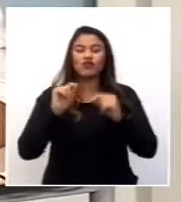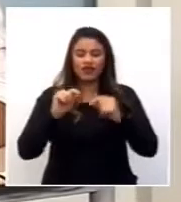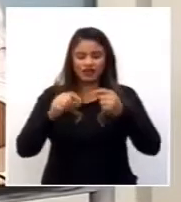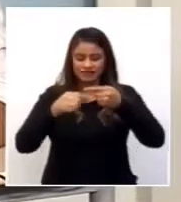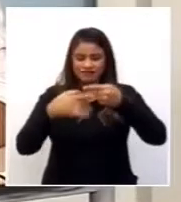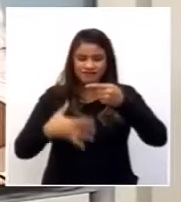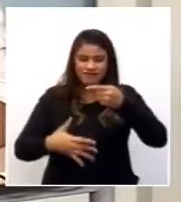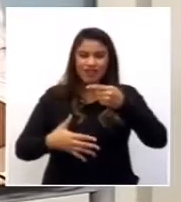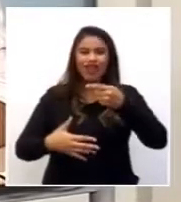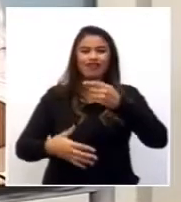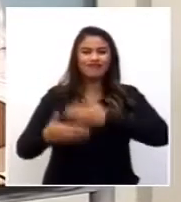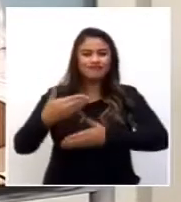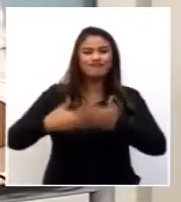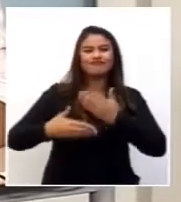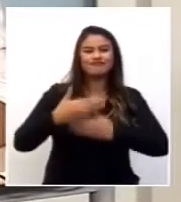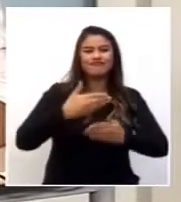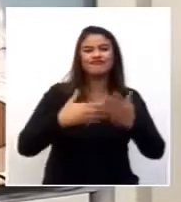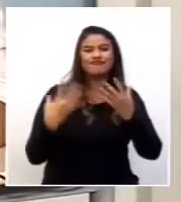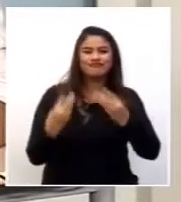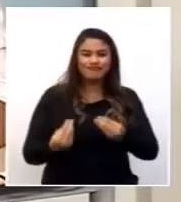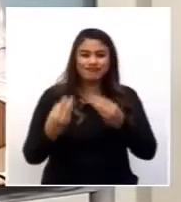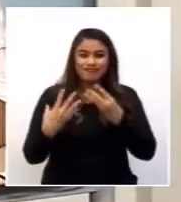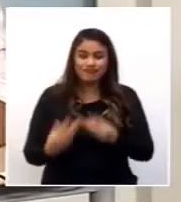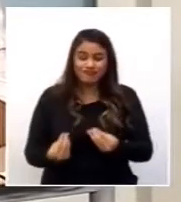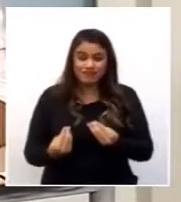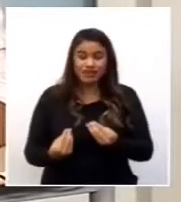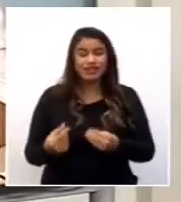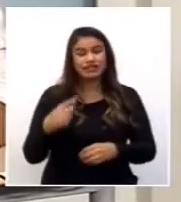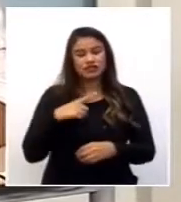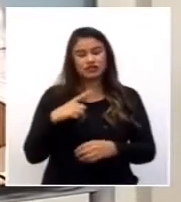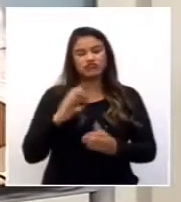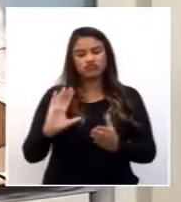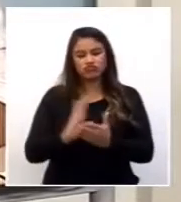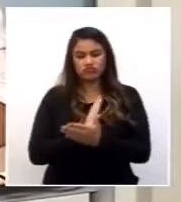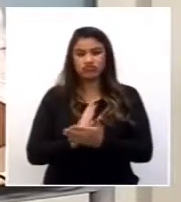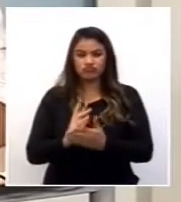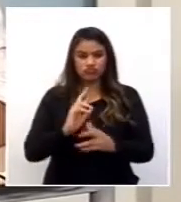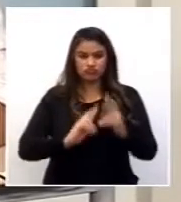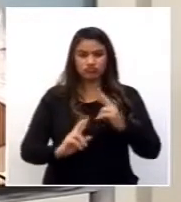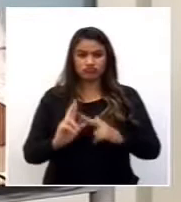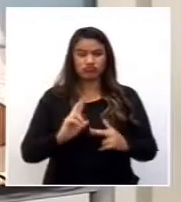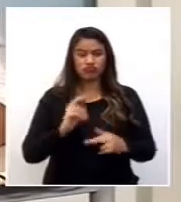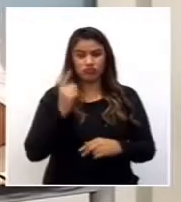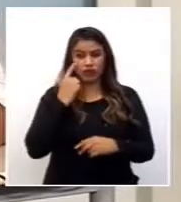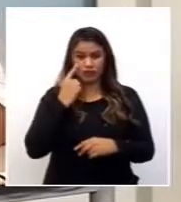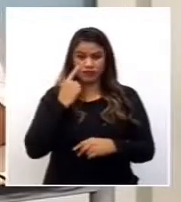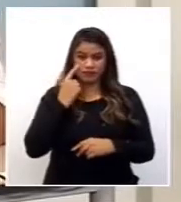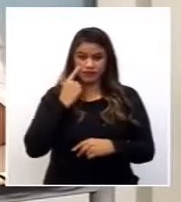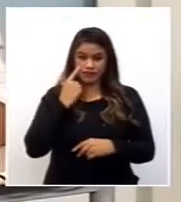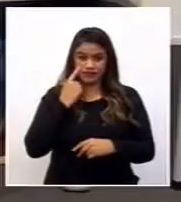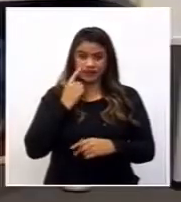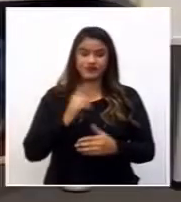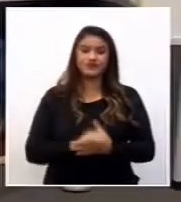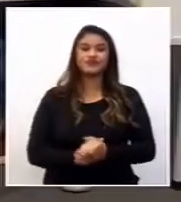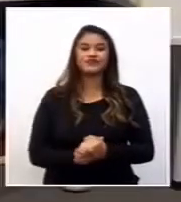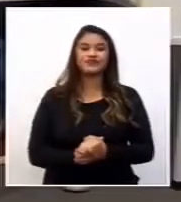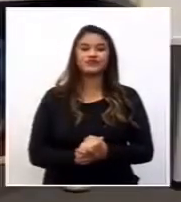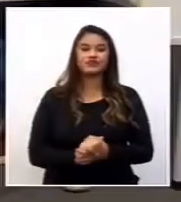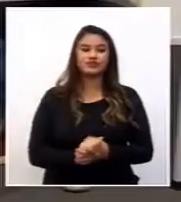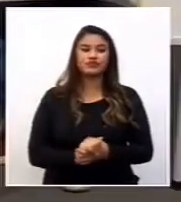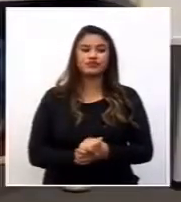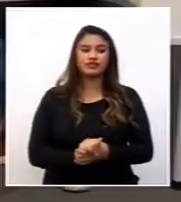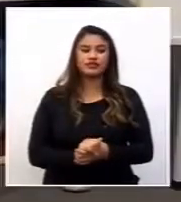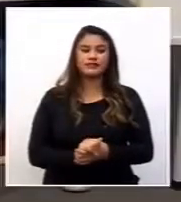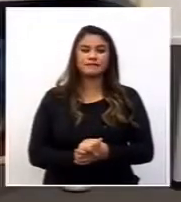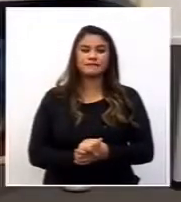chat, e nós temos algumas observações aqui relacionadas a essas observações de imagens, né?